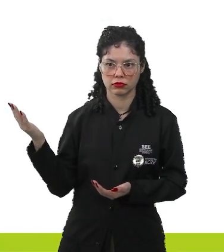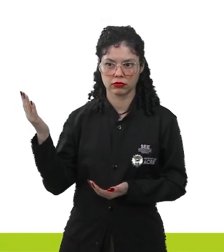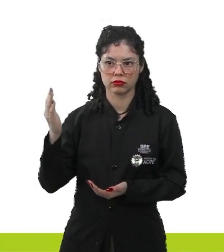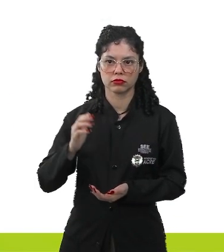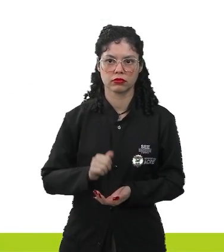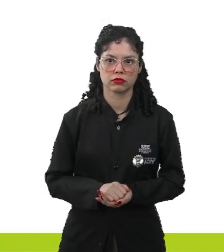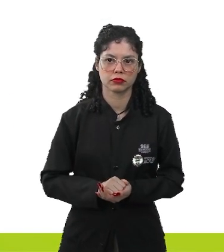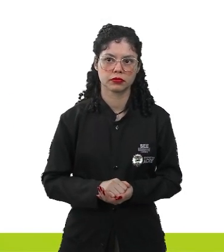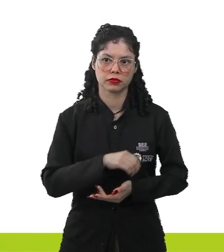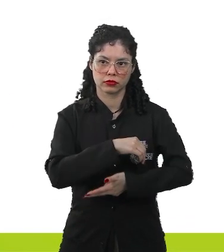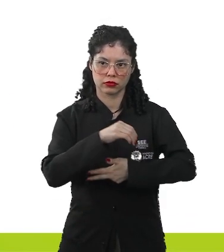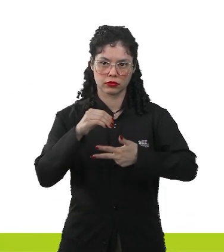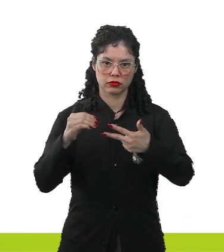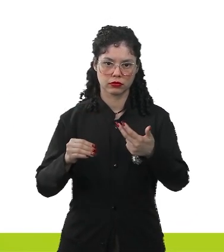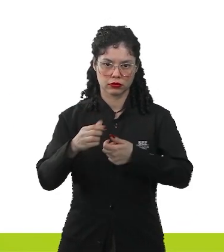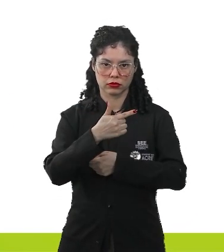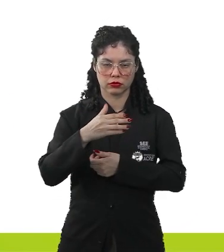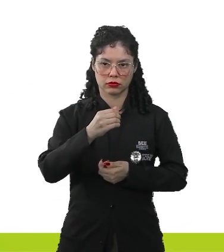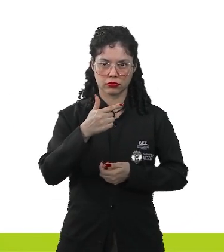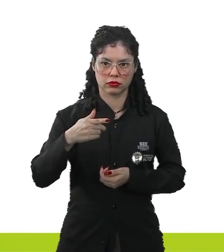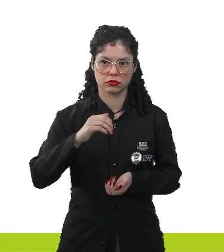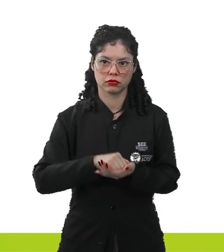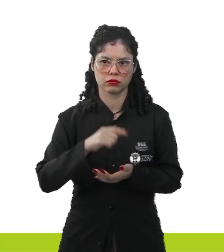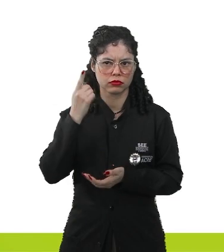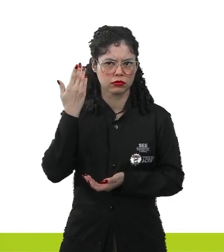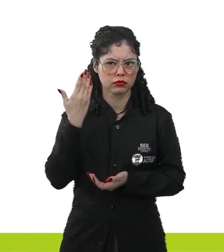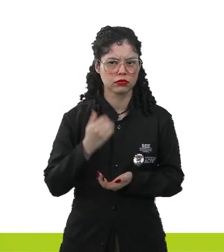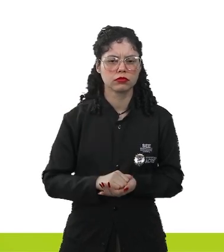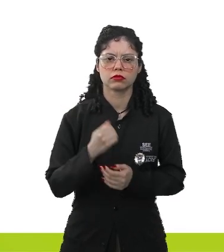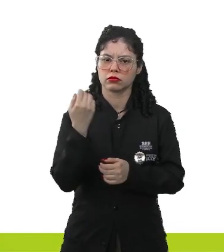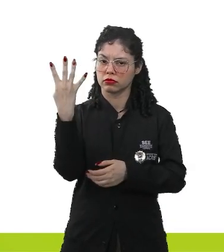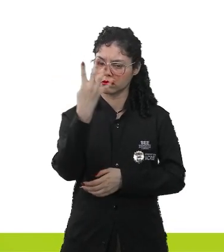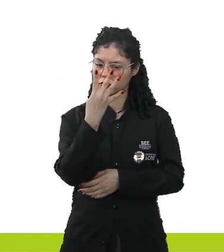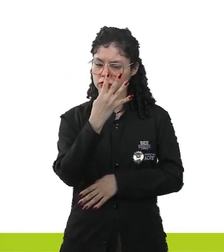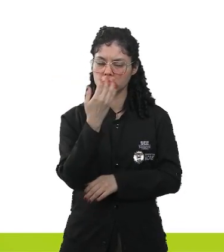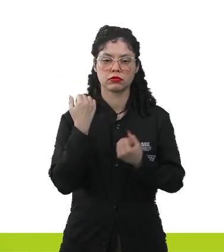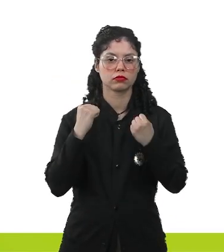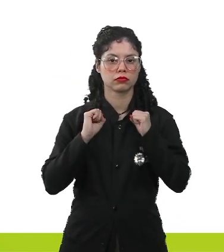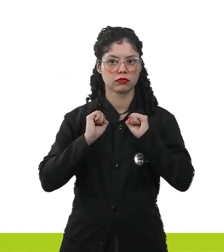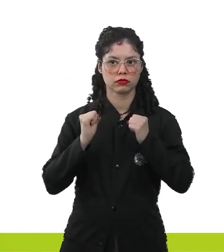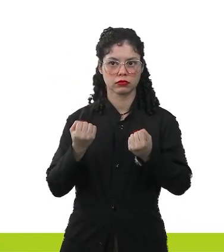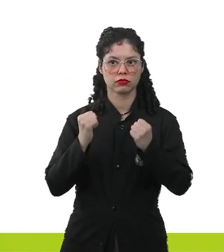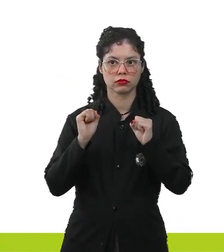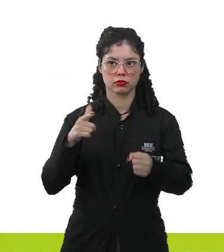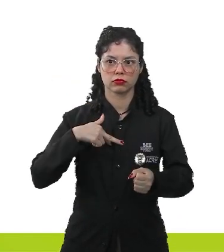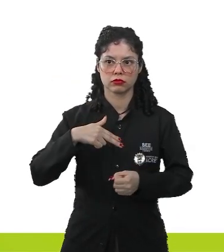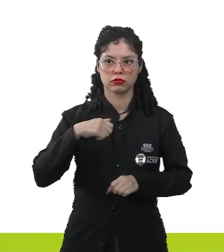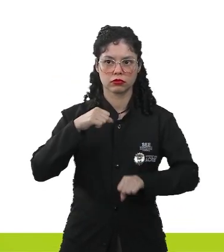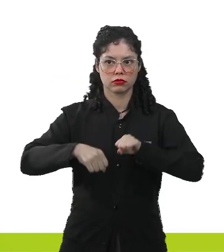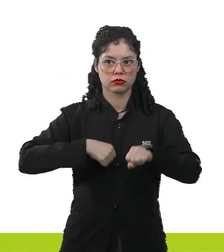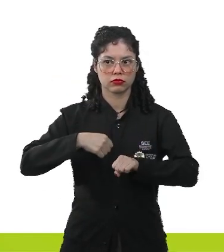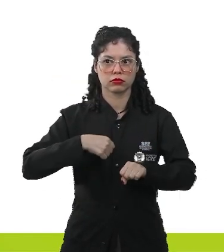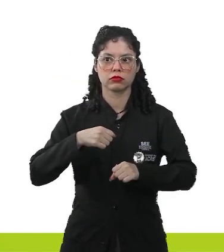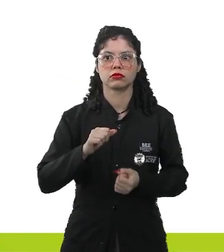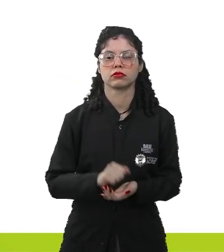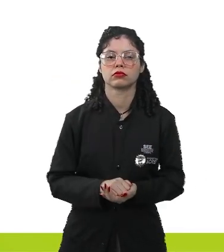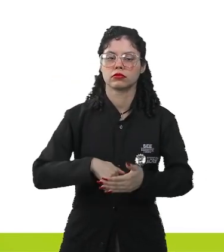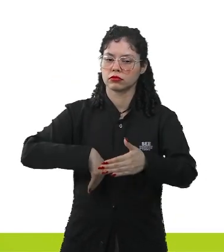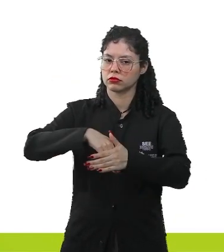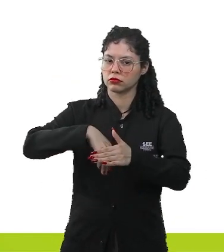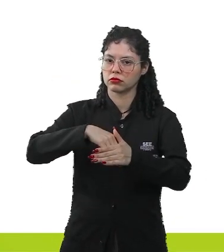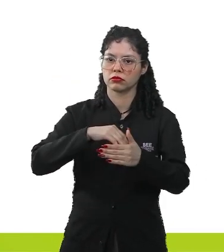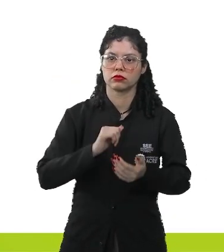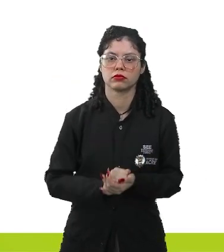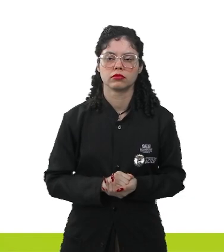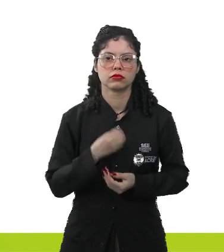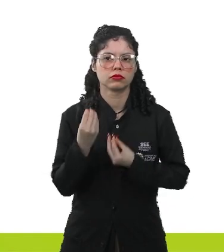Questão também do Enem 2023. Uma pessoa pratica 4 atividades físicas: caminhar, correr, andar de bicicleta e jogar futebol.